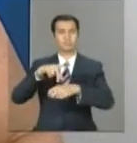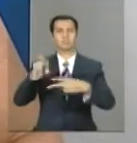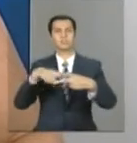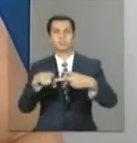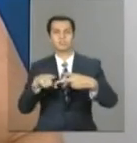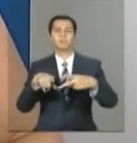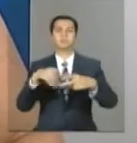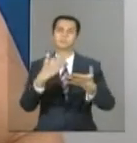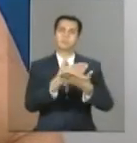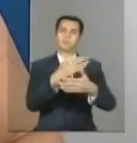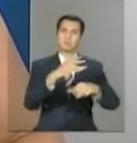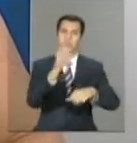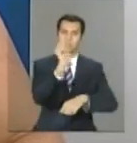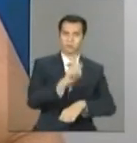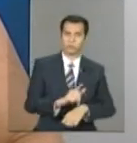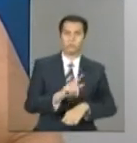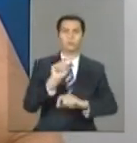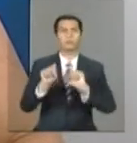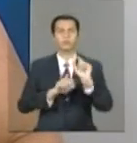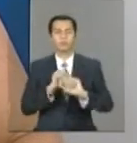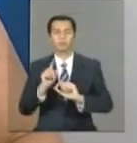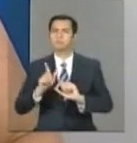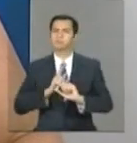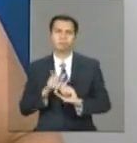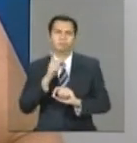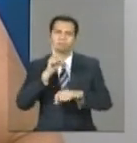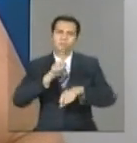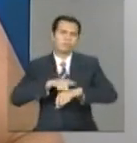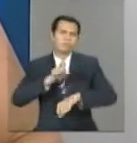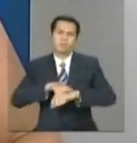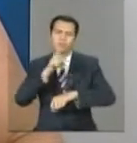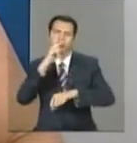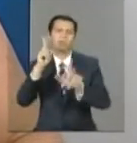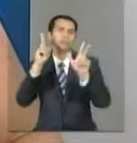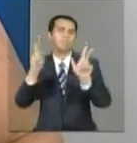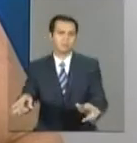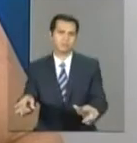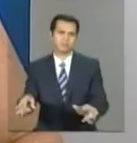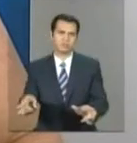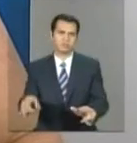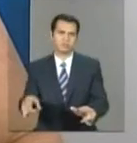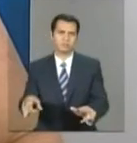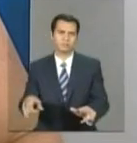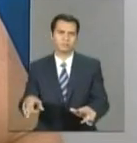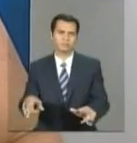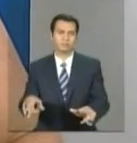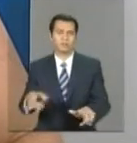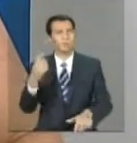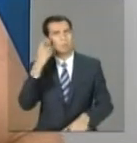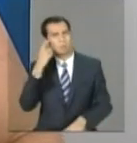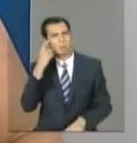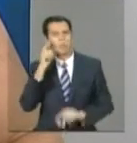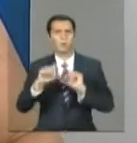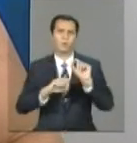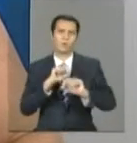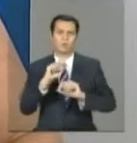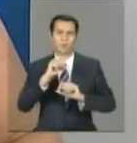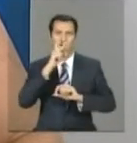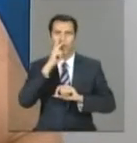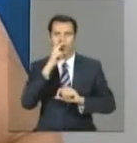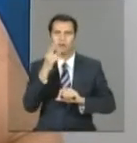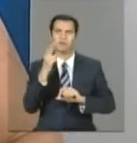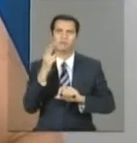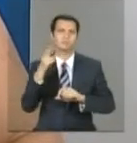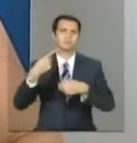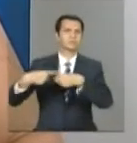azul, acaba sendo praticamente o mesmo. Então, nesse sentido, a gente não avalia que houve um ônus para o município no